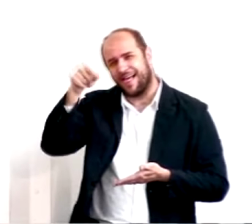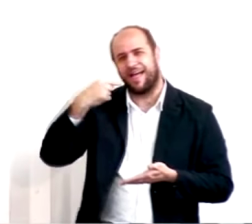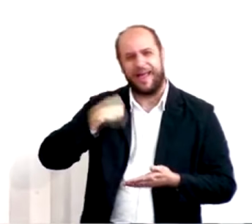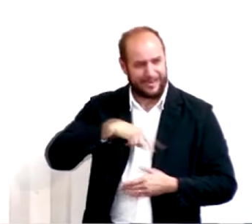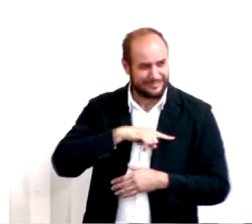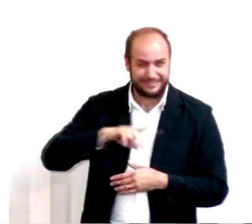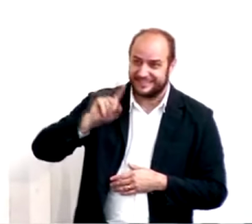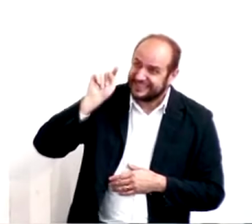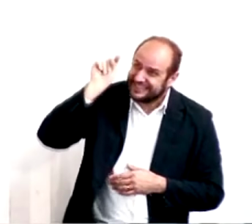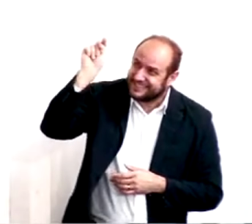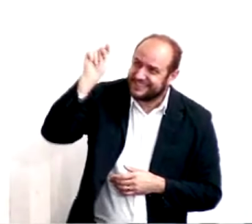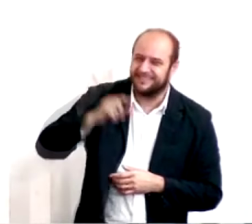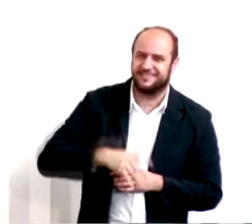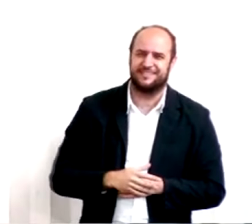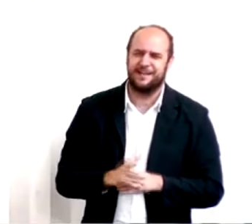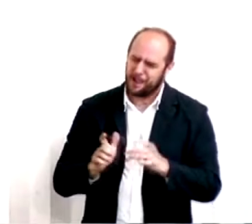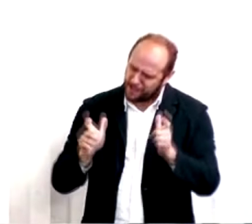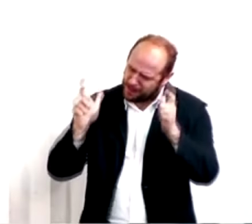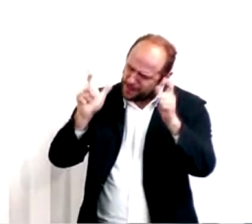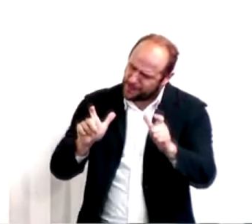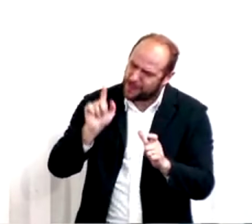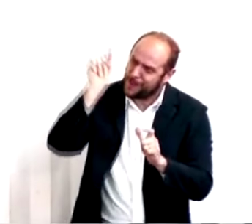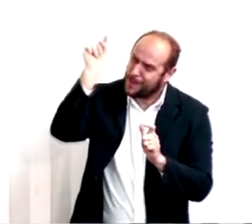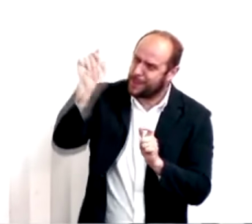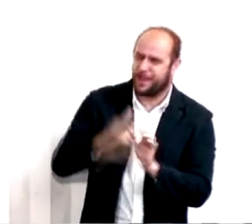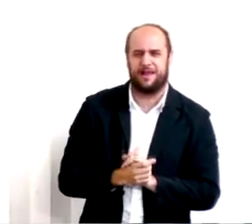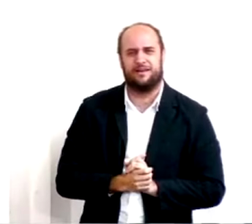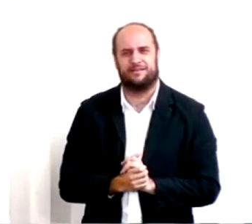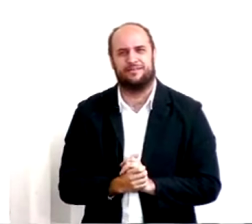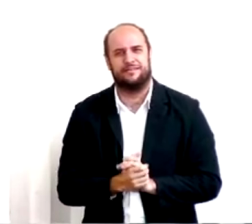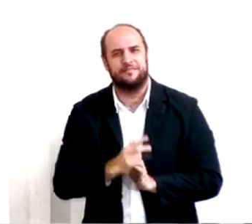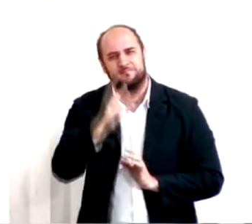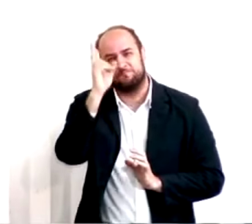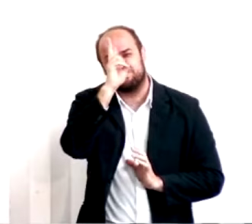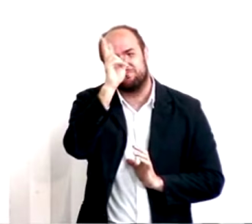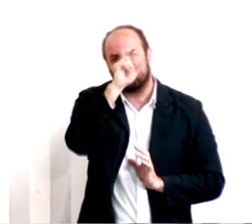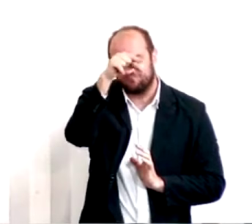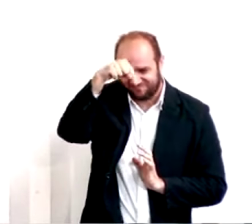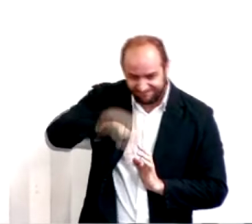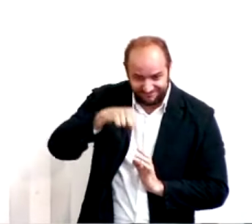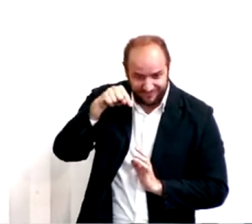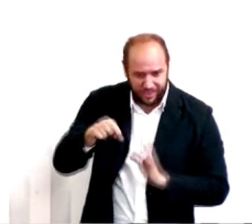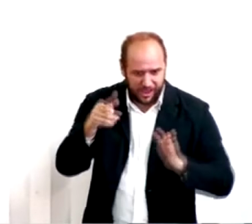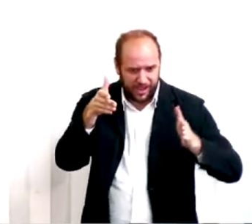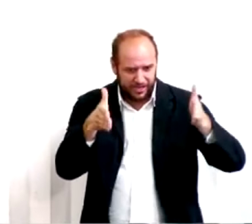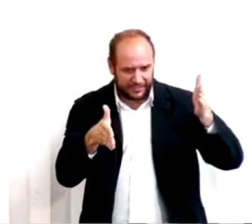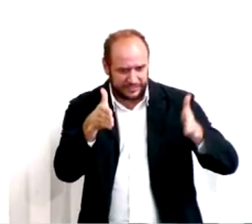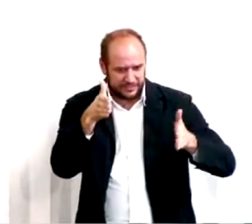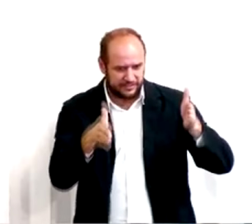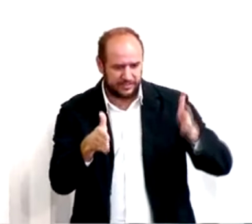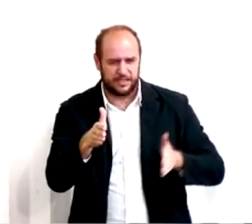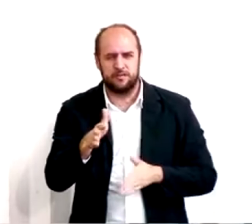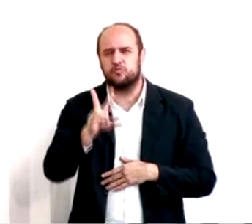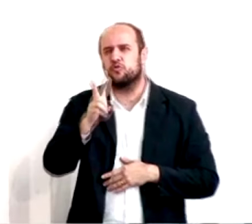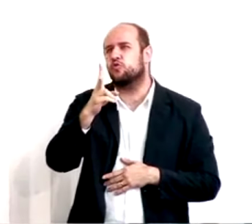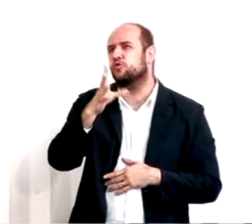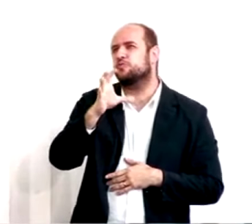lá naquele lugar nós vamos nos lembrar que aqui neste tempo lá